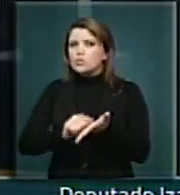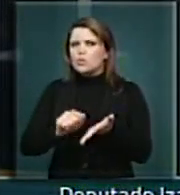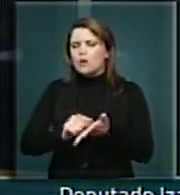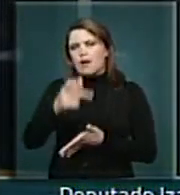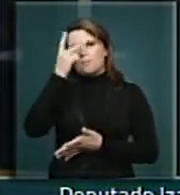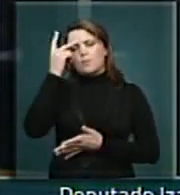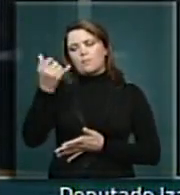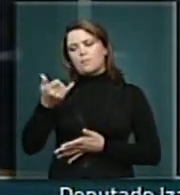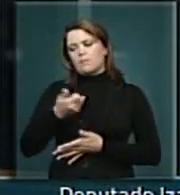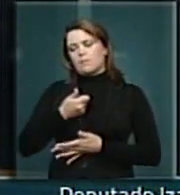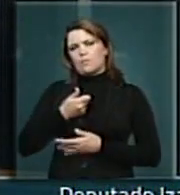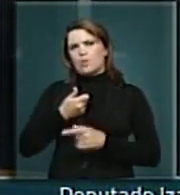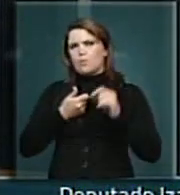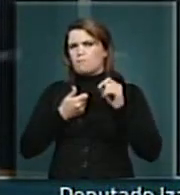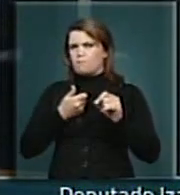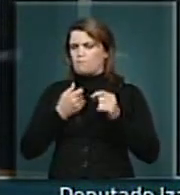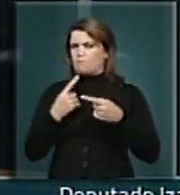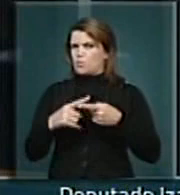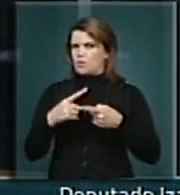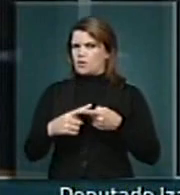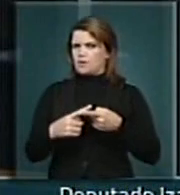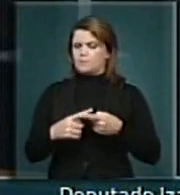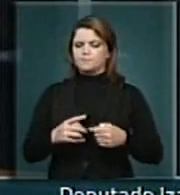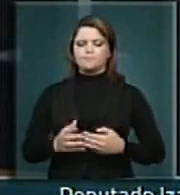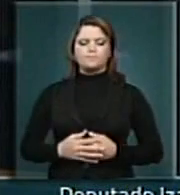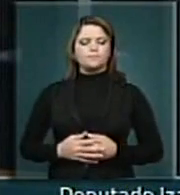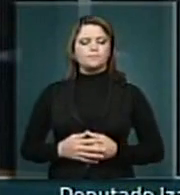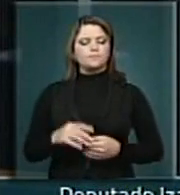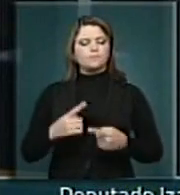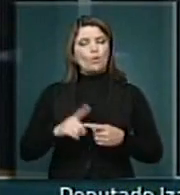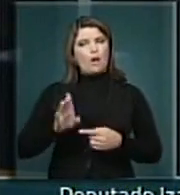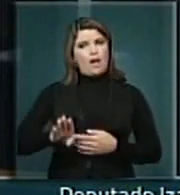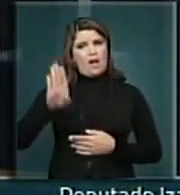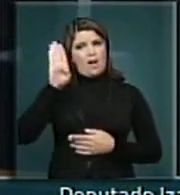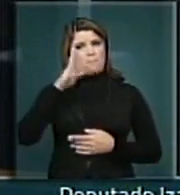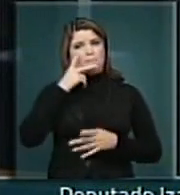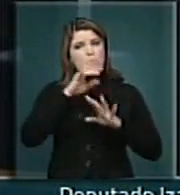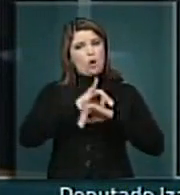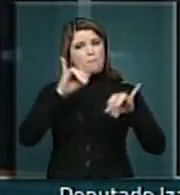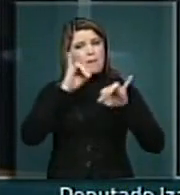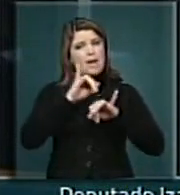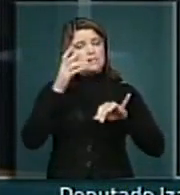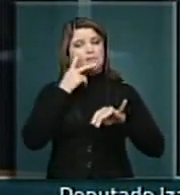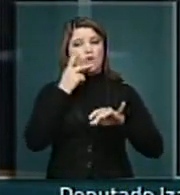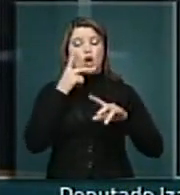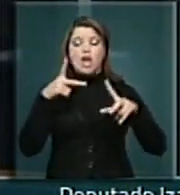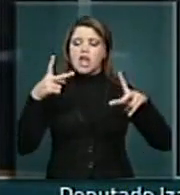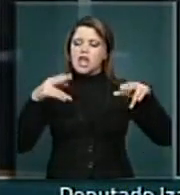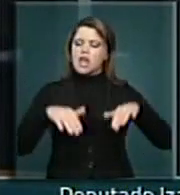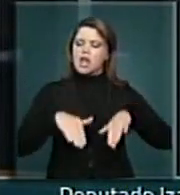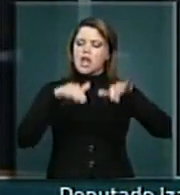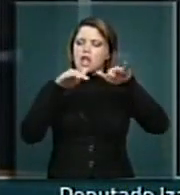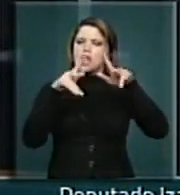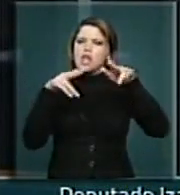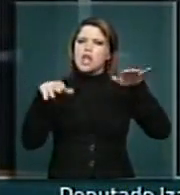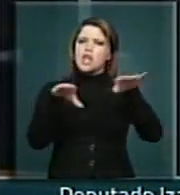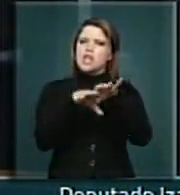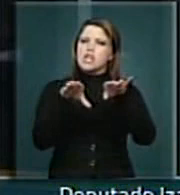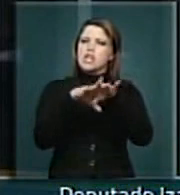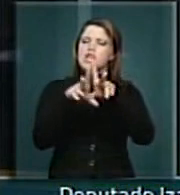disse, porque uma das promessas de campanha foi igualar